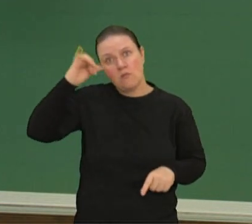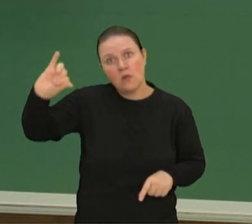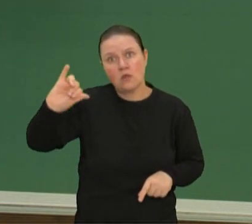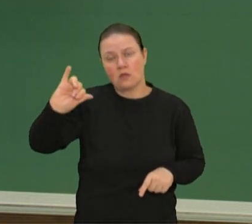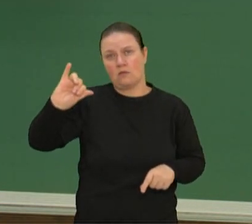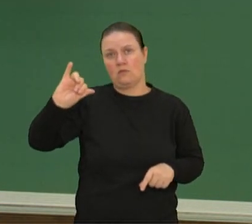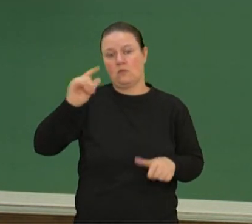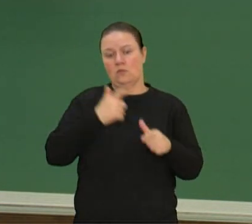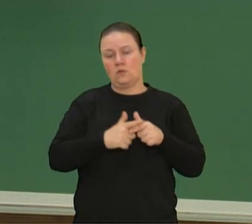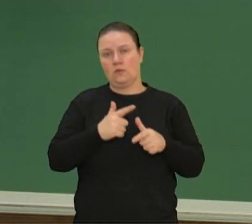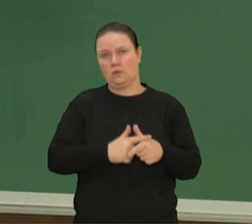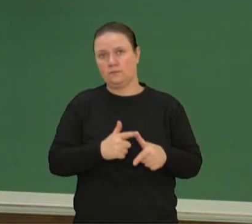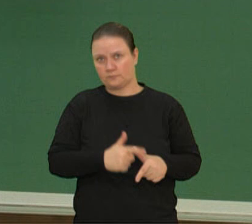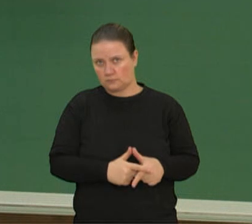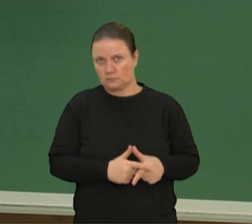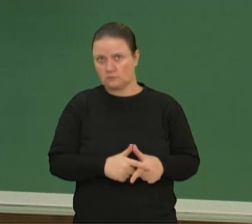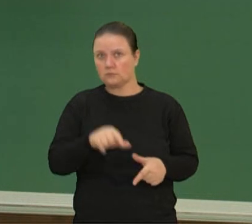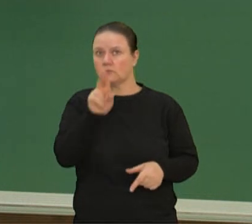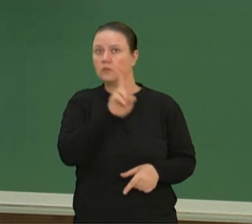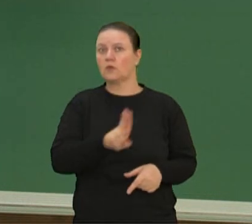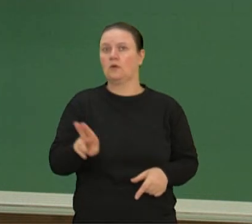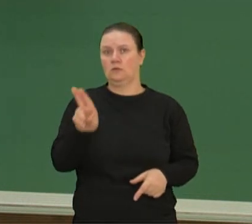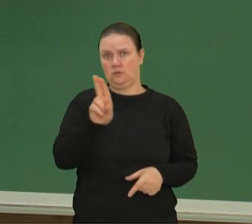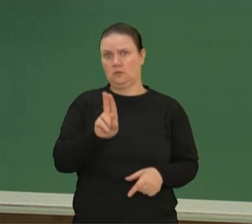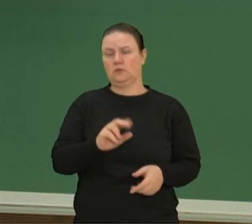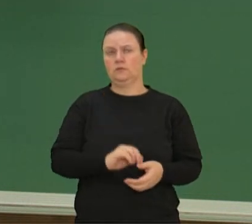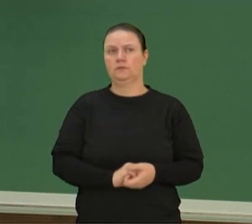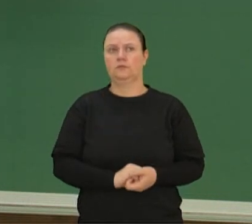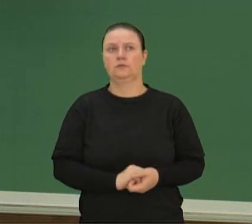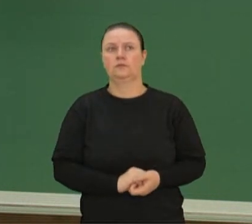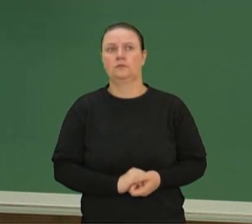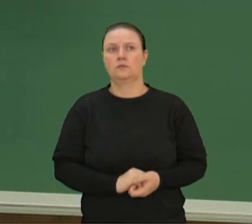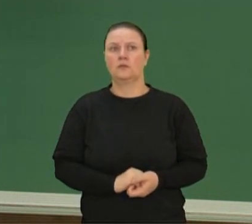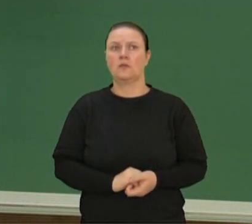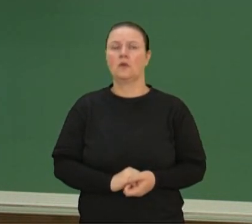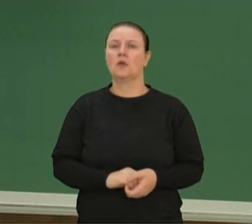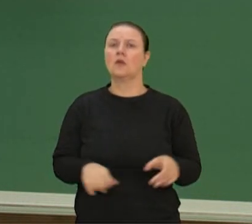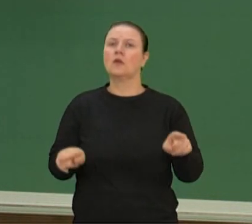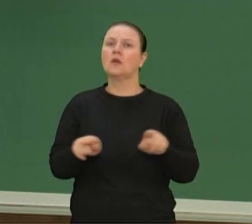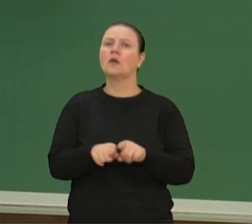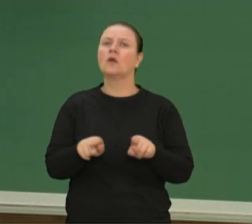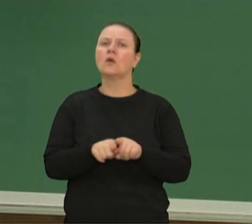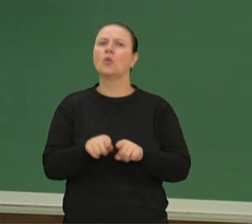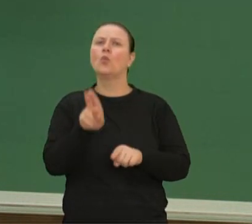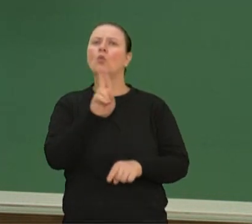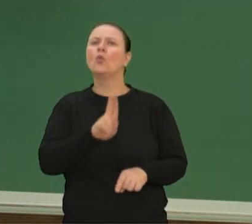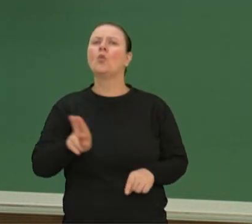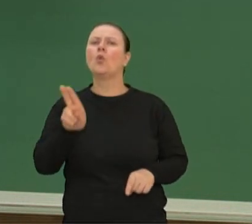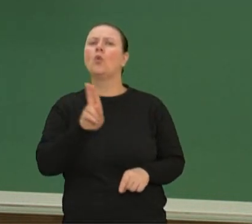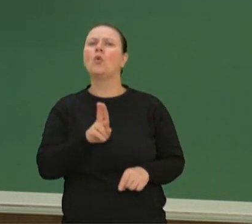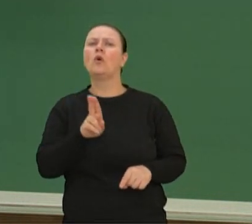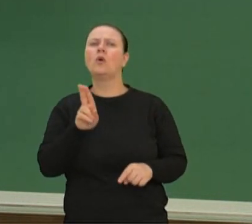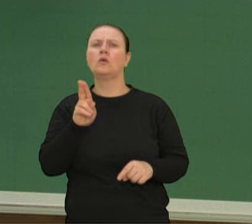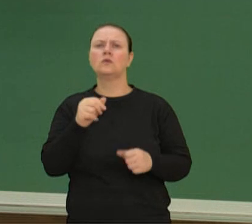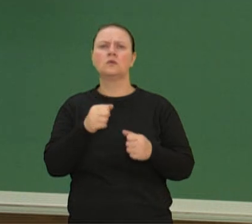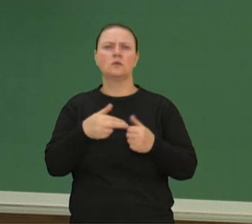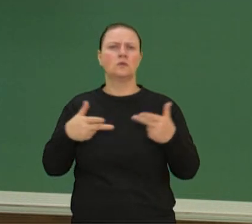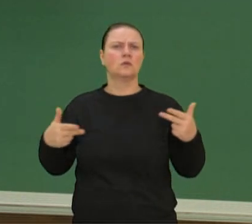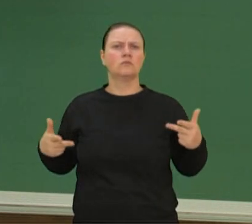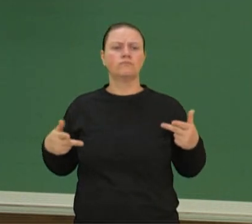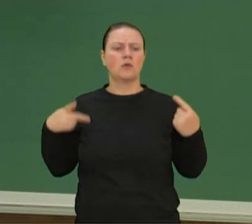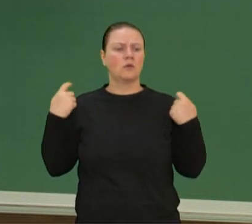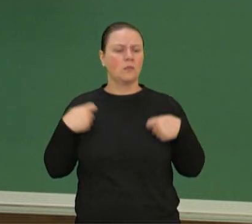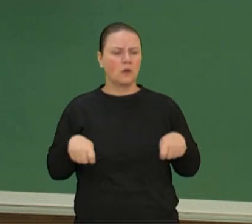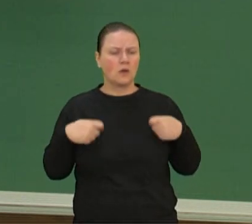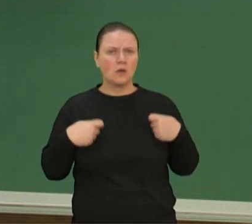você estiver utilizando alguma máquina. O uso desses equipamentos, é importante que você aprenda a